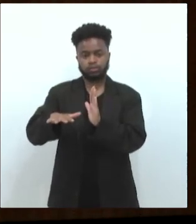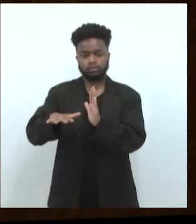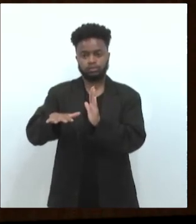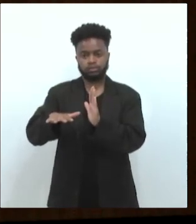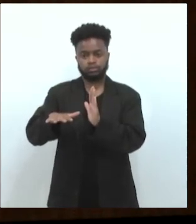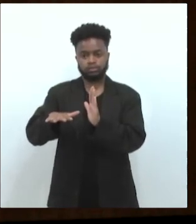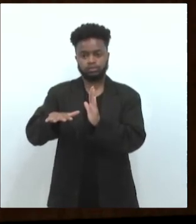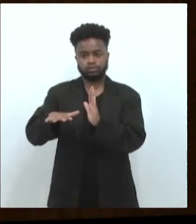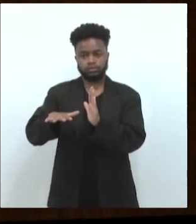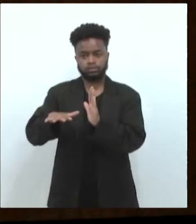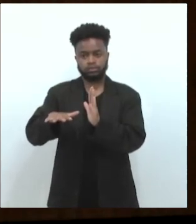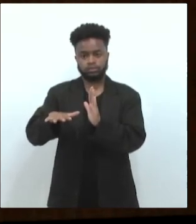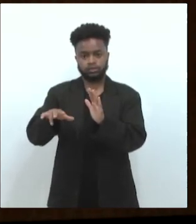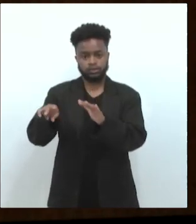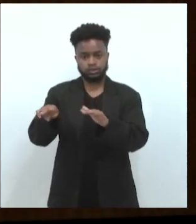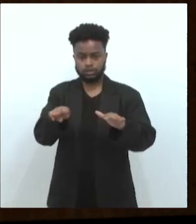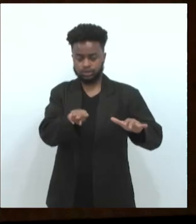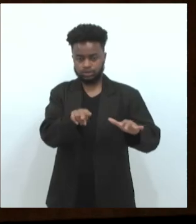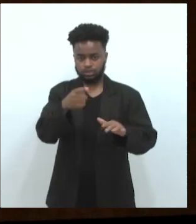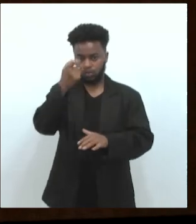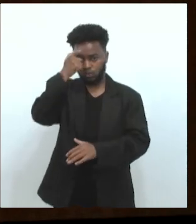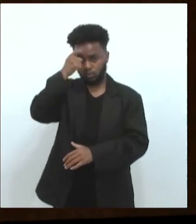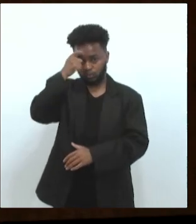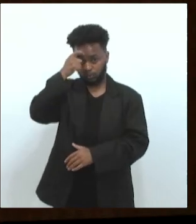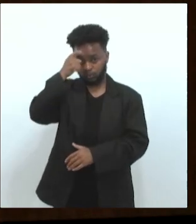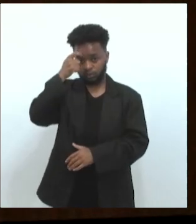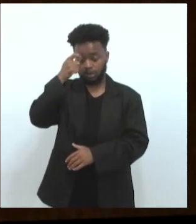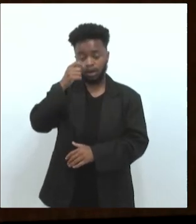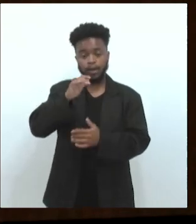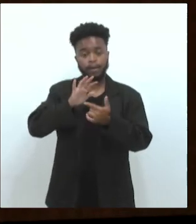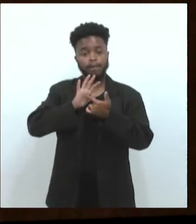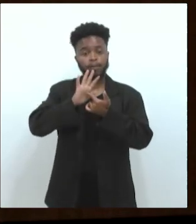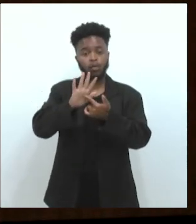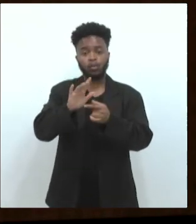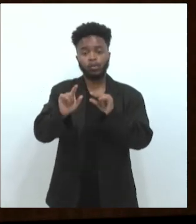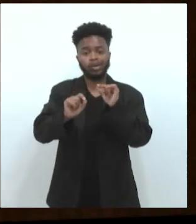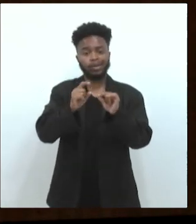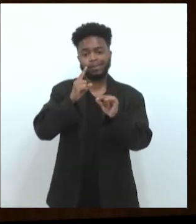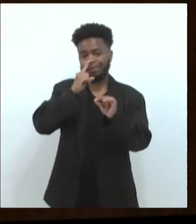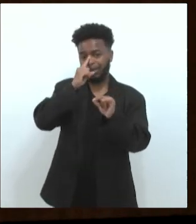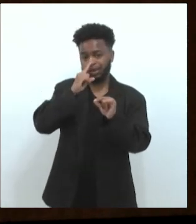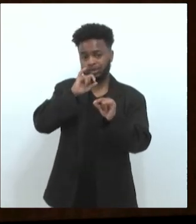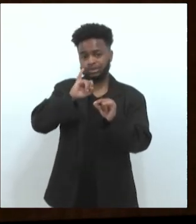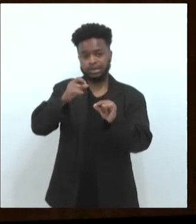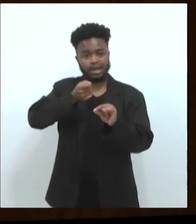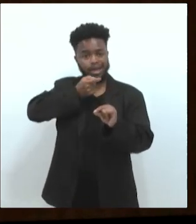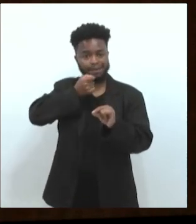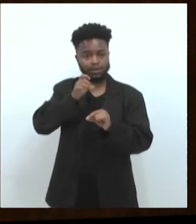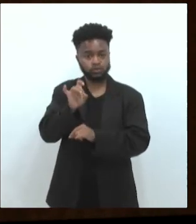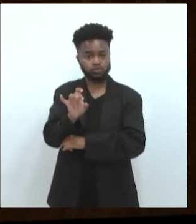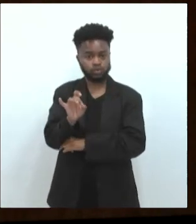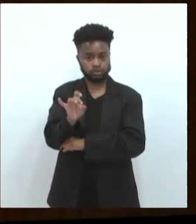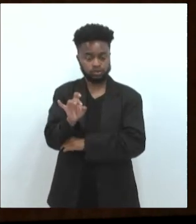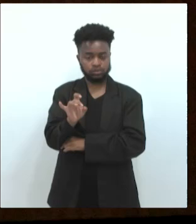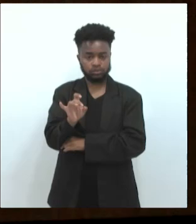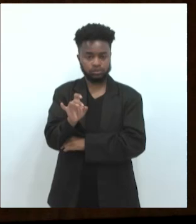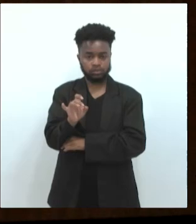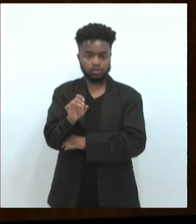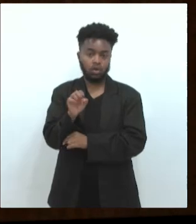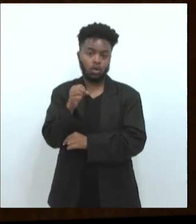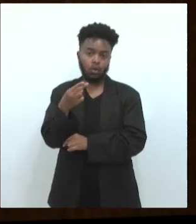das semanas de conscientização, destaquem os riscos do uso de antibióticos ou